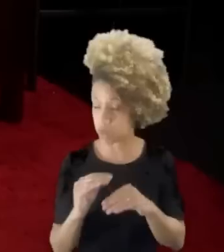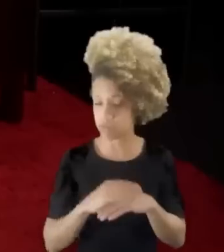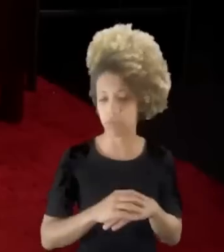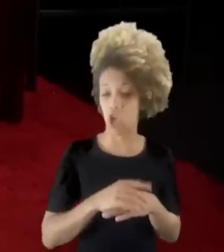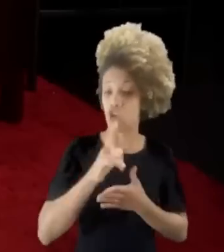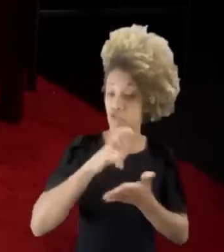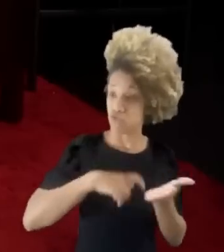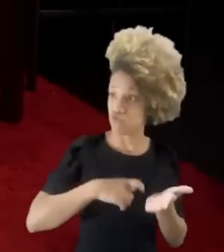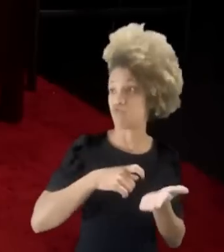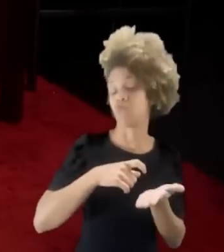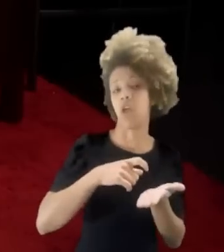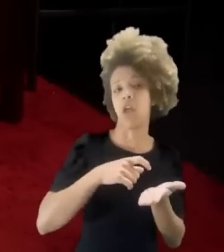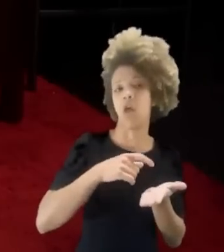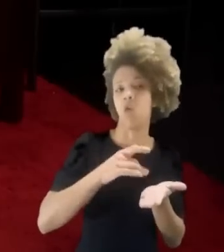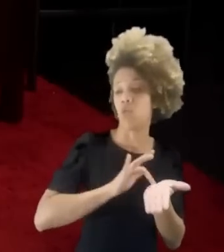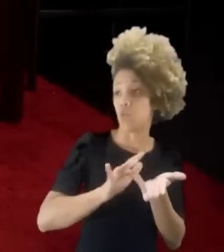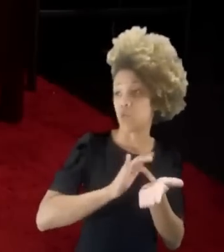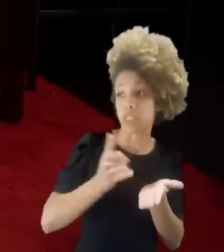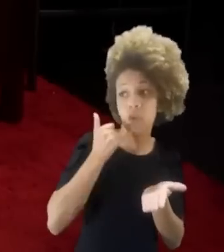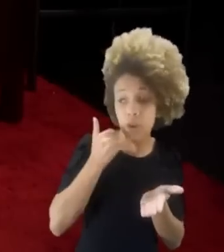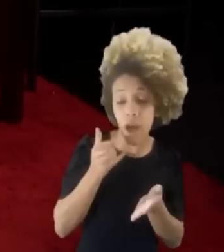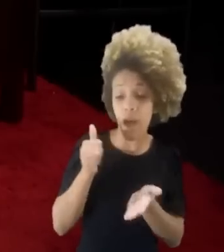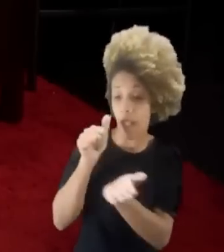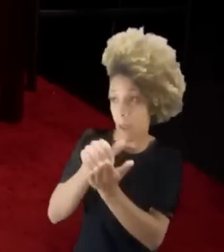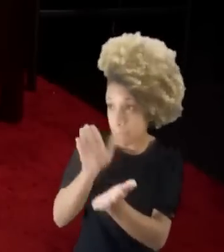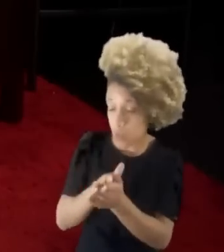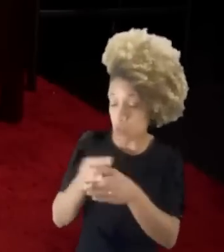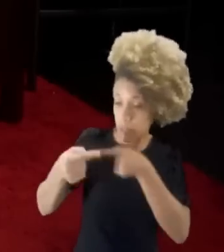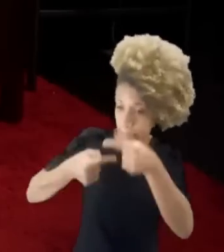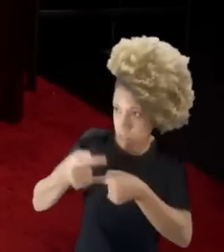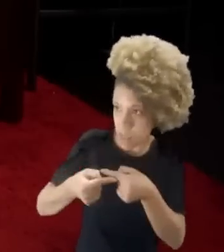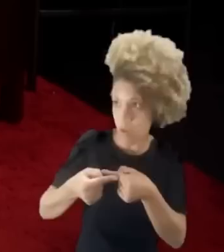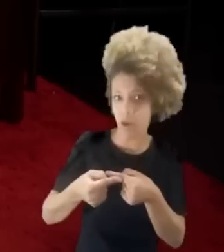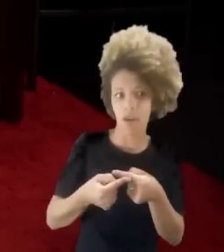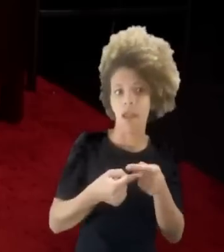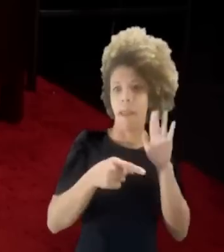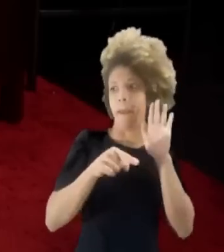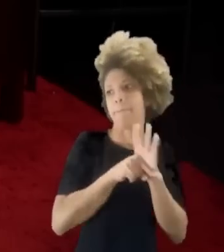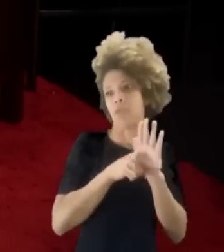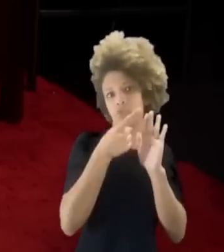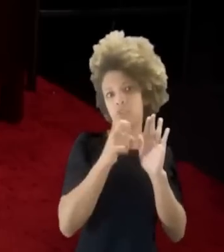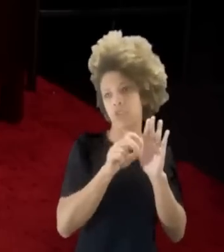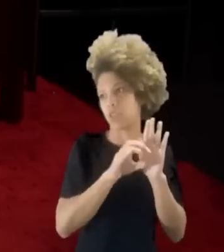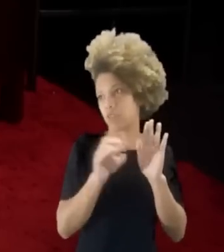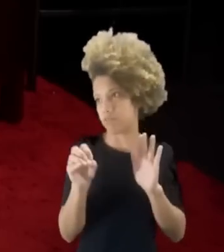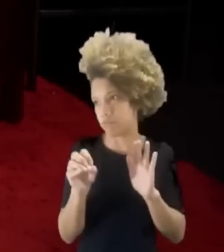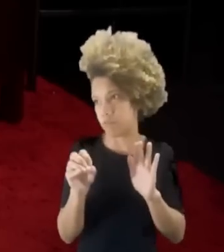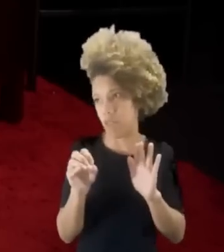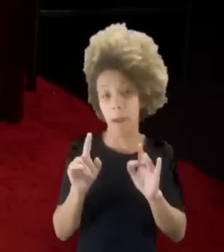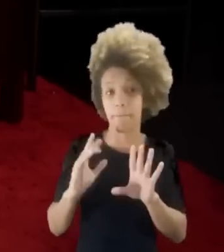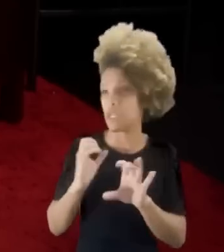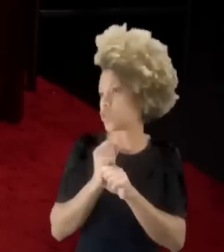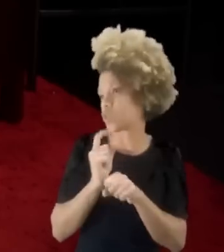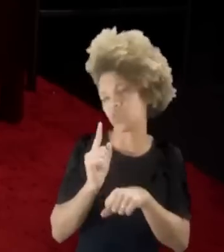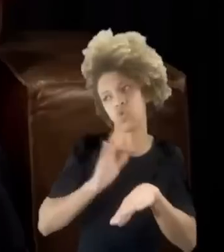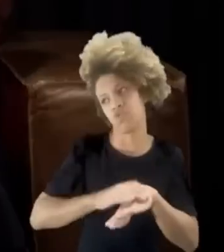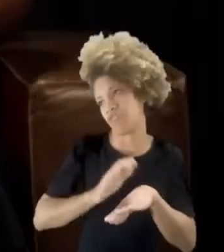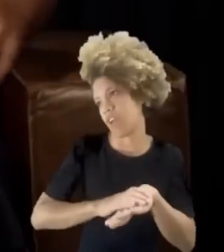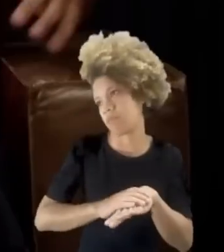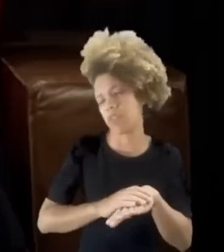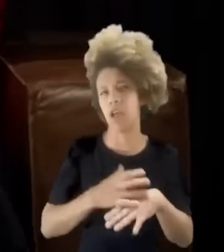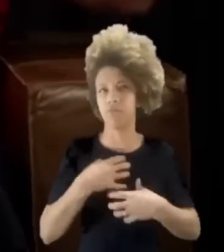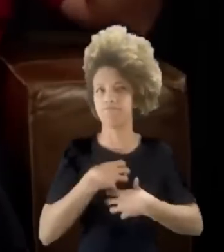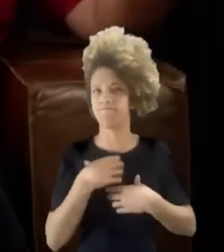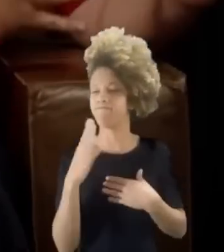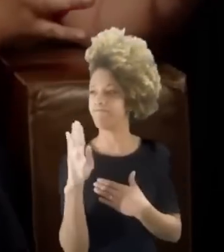quando ele vai tirar a multa que ele tomou o pneu não sei o que é menos do que 1.500 é menos do que um salário mínimo só que ele não faz essa conta A falsa